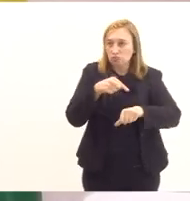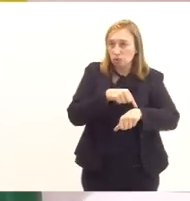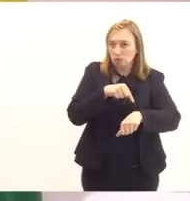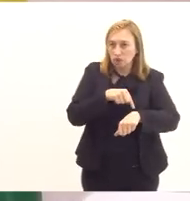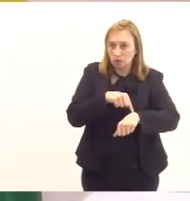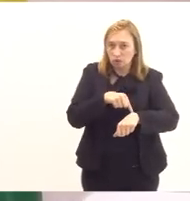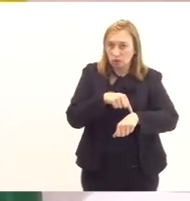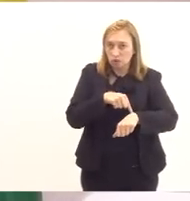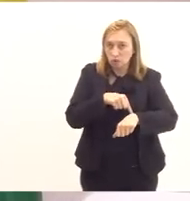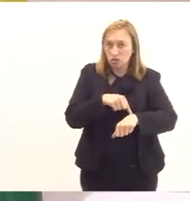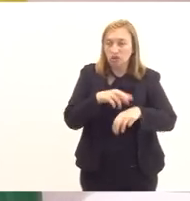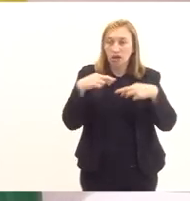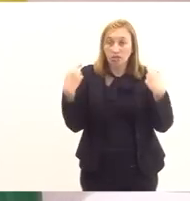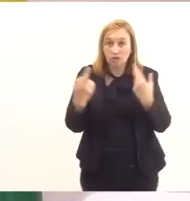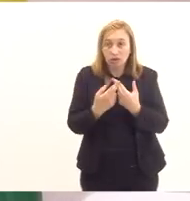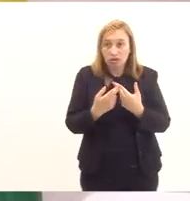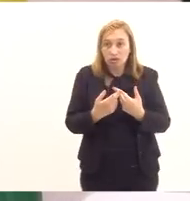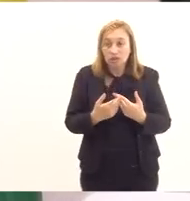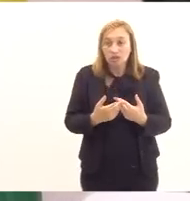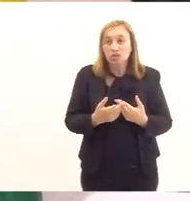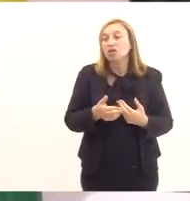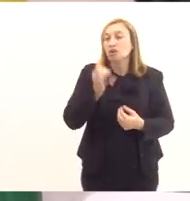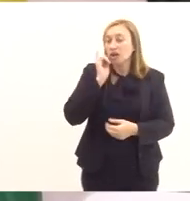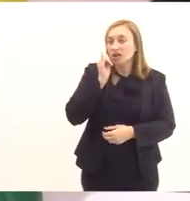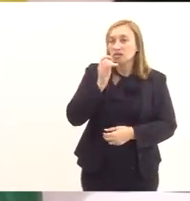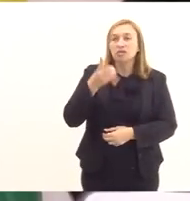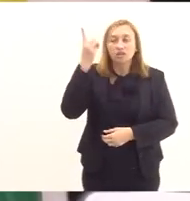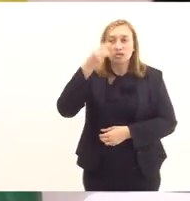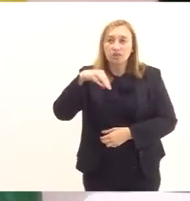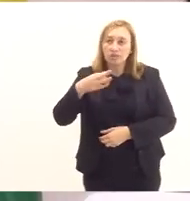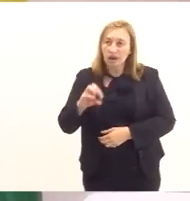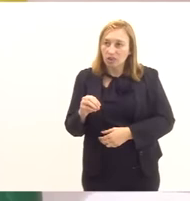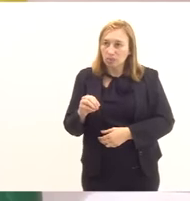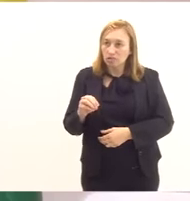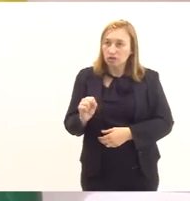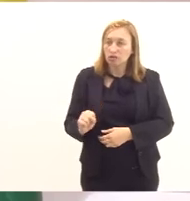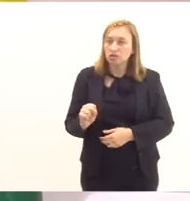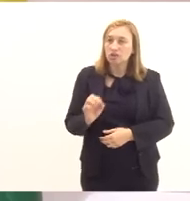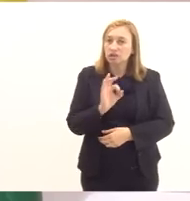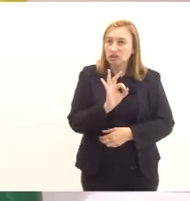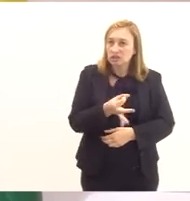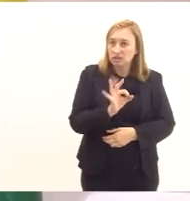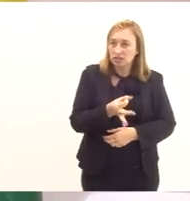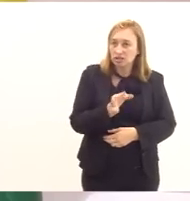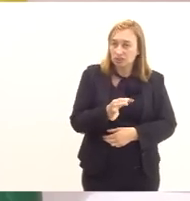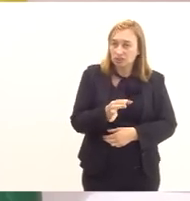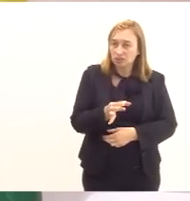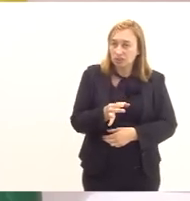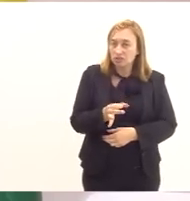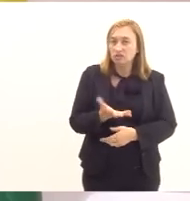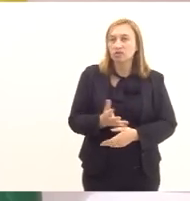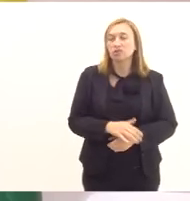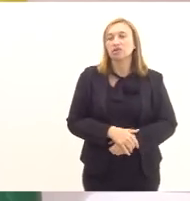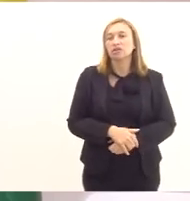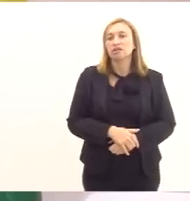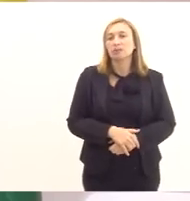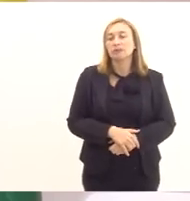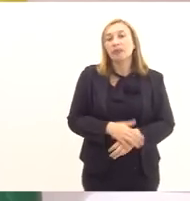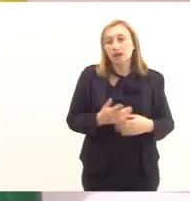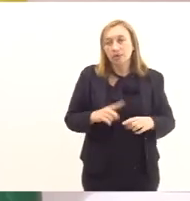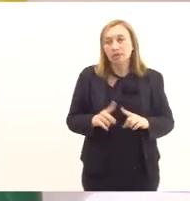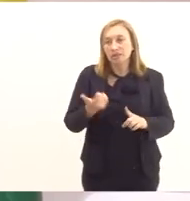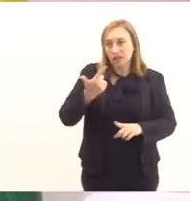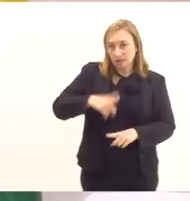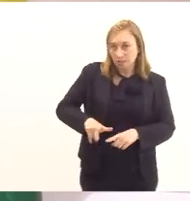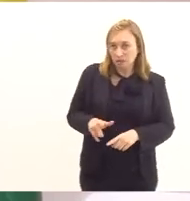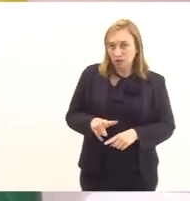da audiência é o relator Deputado Marcos Vinícius evidentemente tá levando em consideração mas